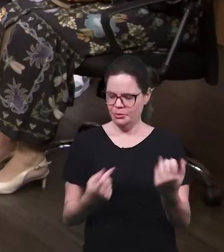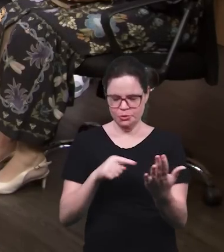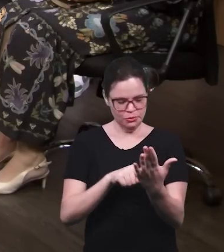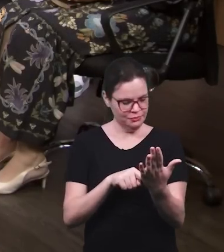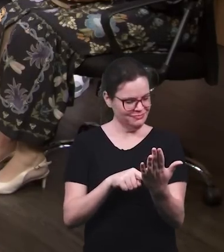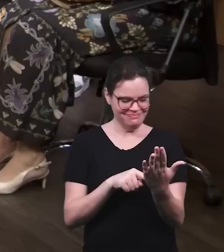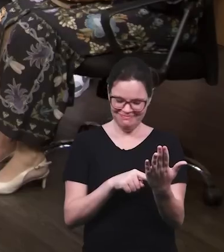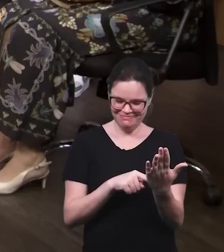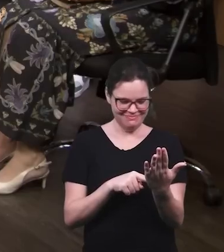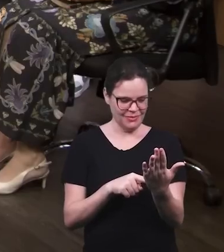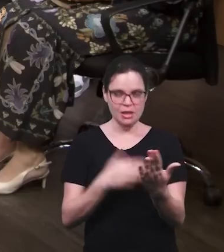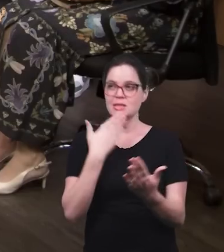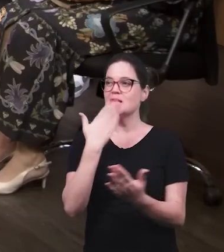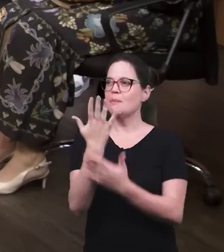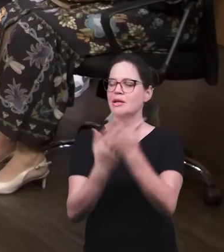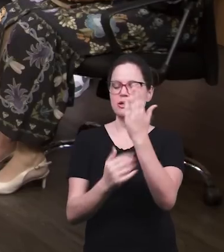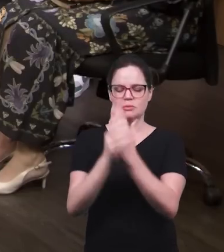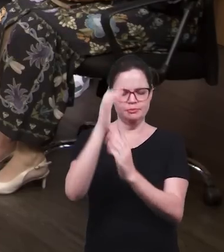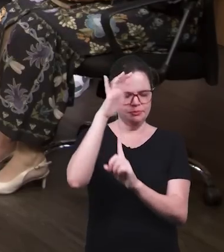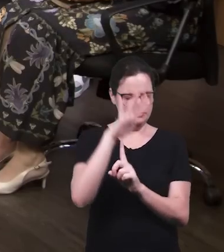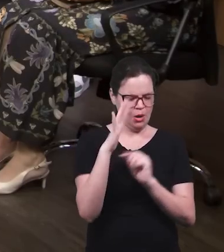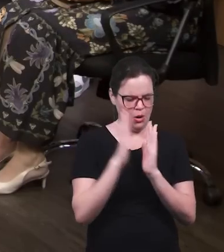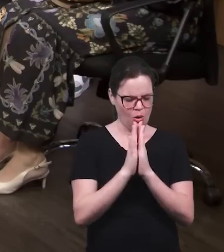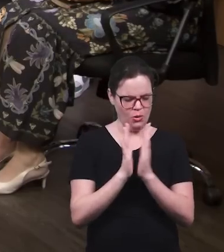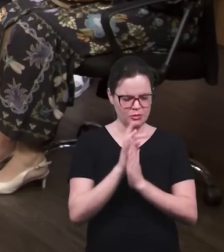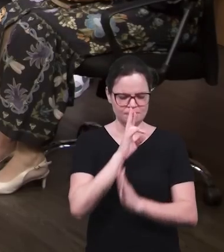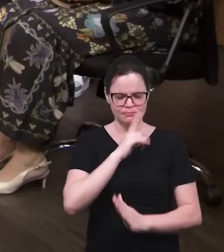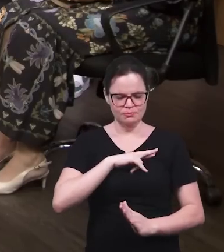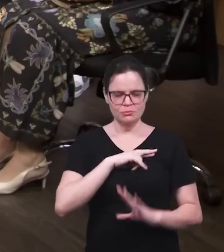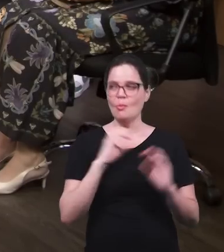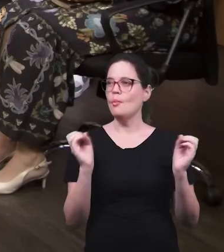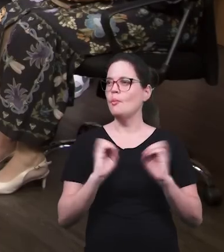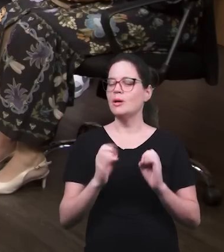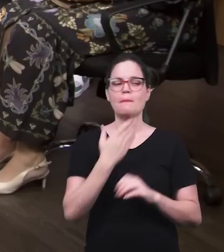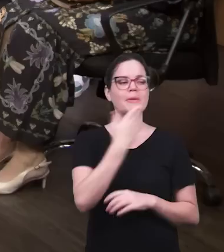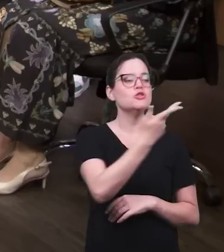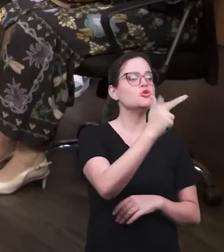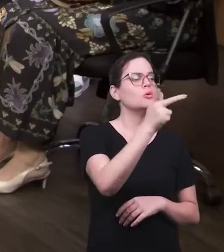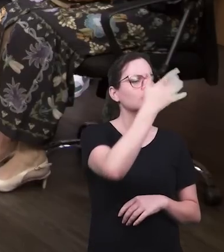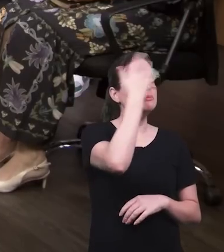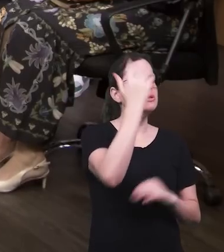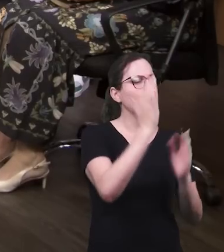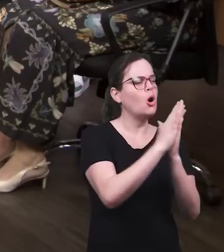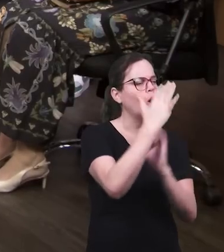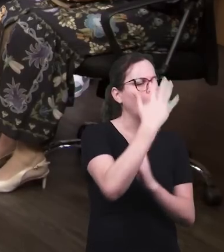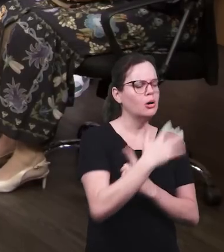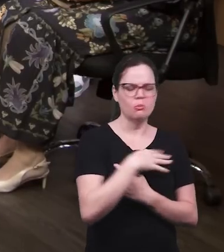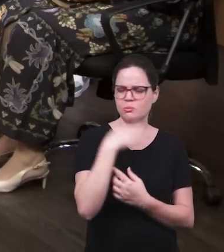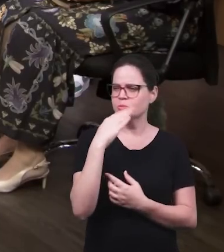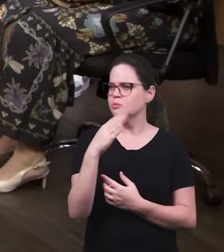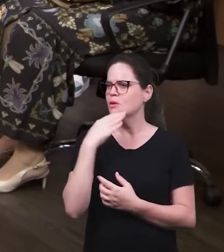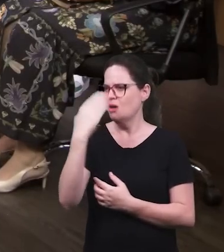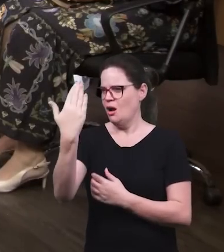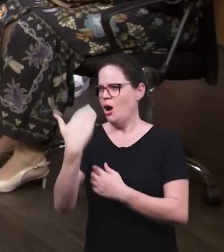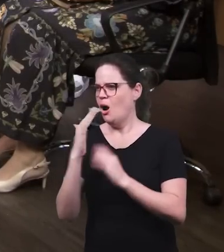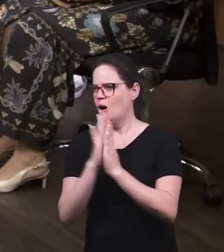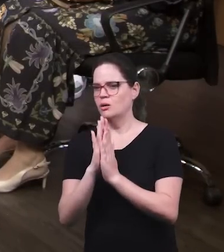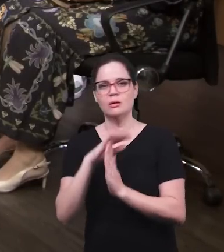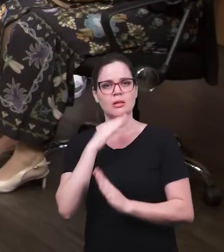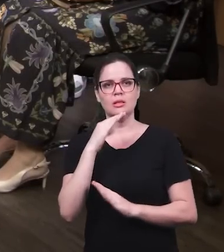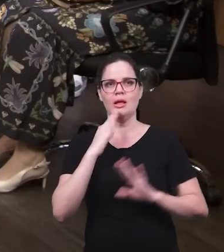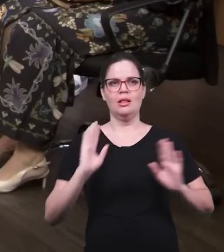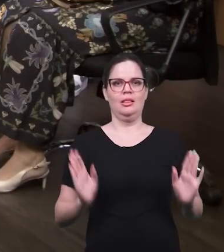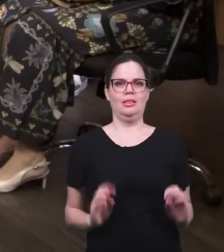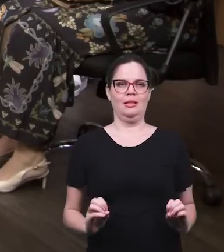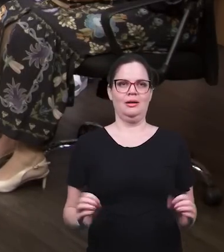não falou. Você pede imposição de mãos na igreja, orou, nada. Você pede a outra pessoa, nada. Então,